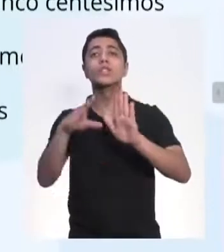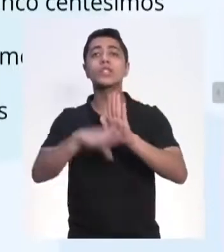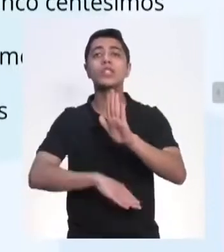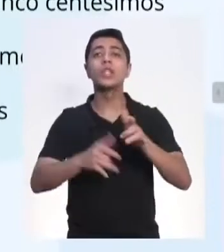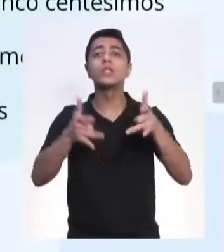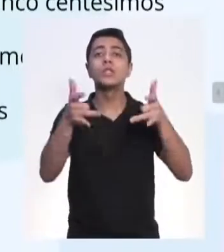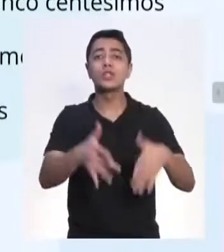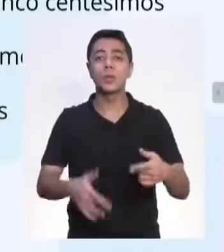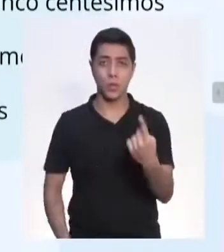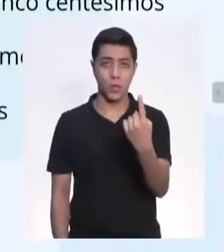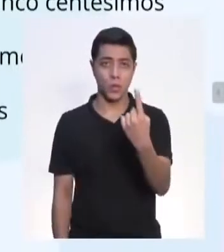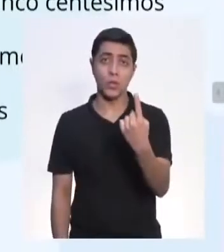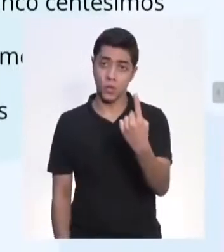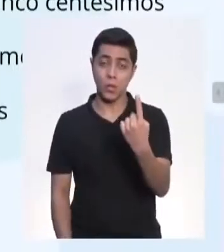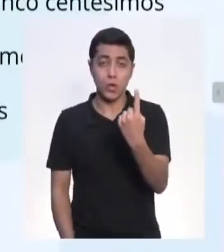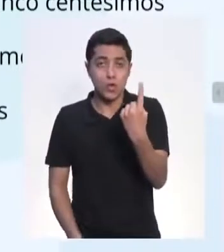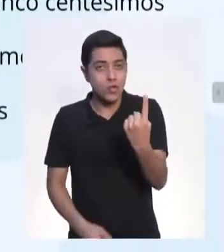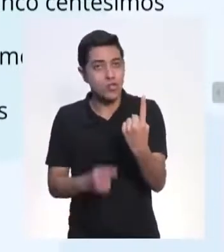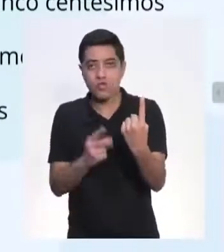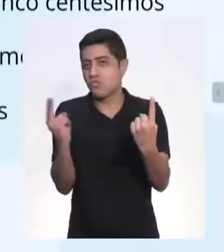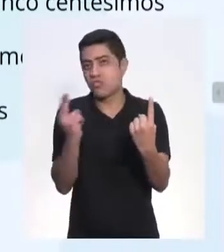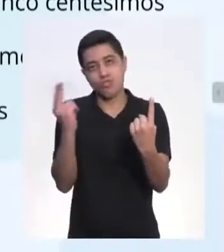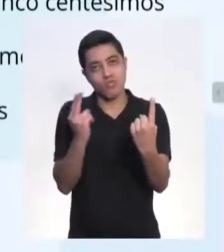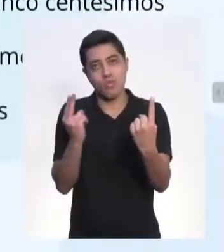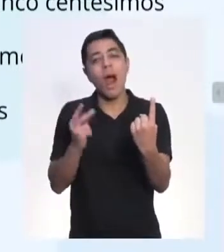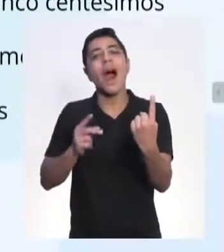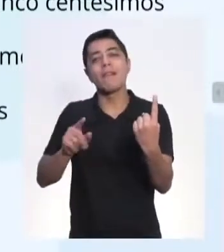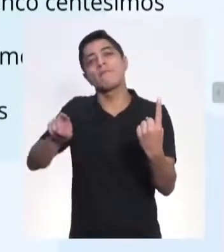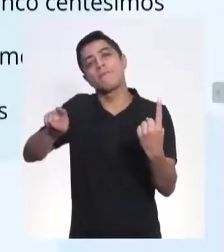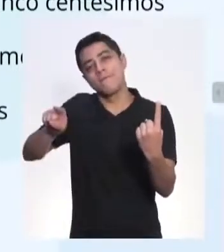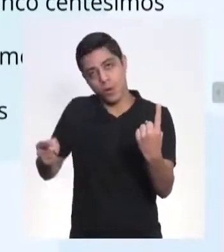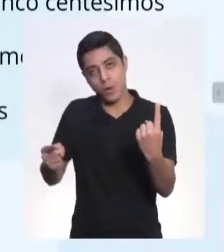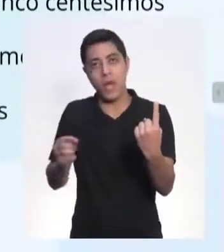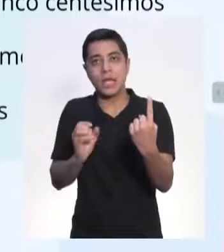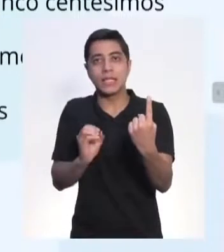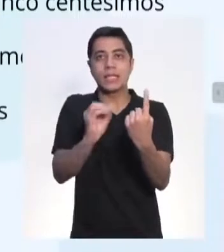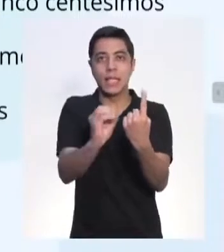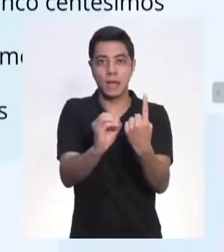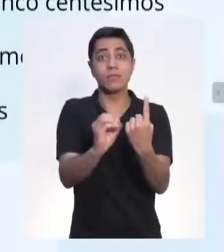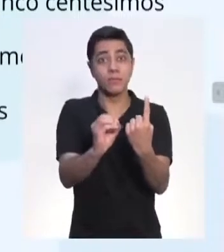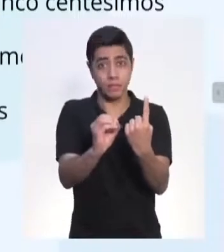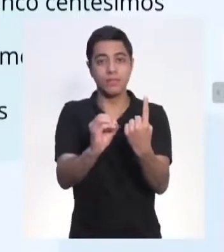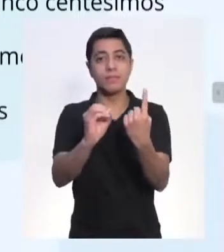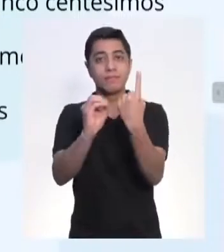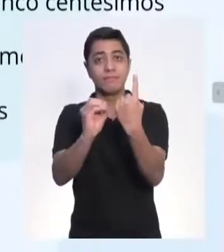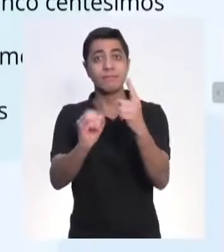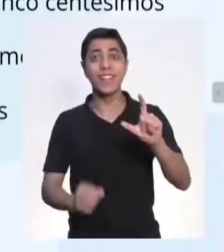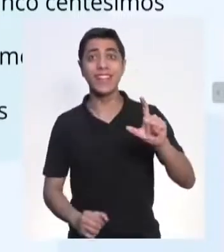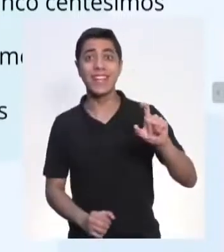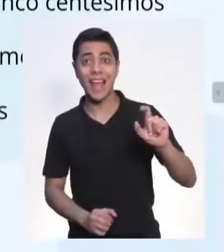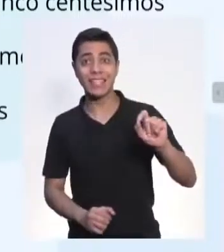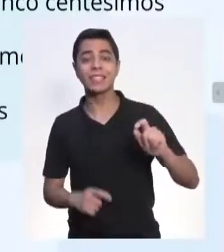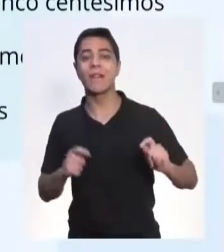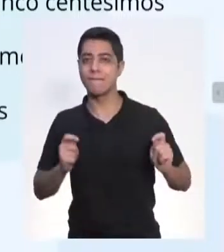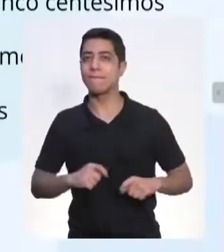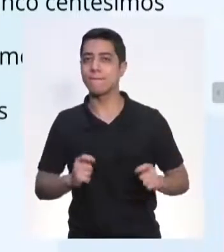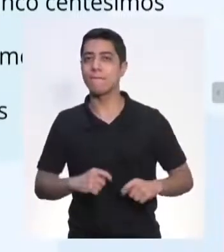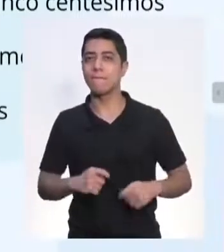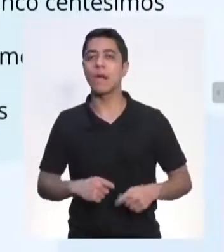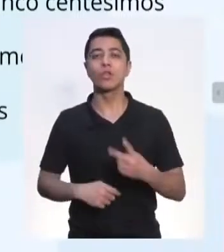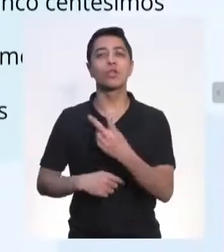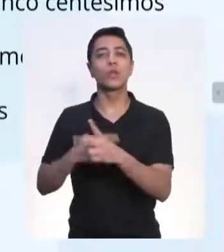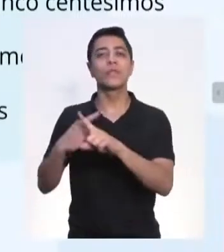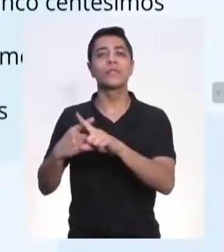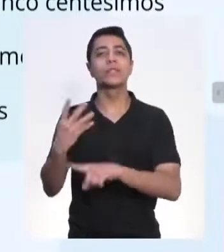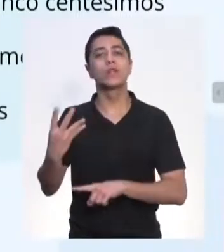dividir, então coloco vírgula e acrescento 0. 10 dá. Vai dar 2 vezes 4, que